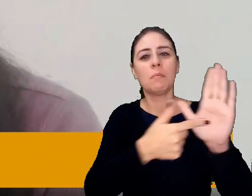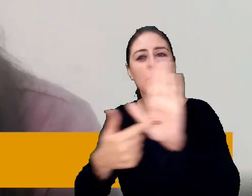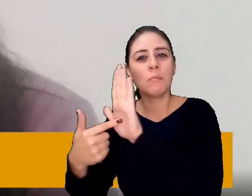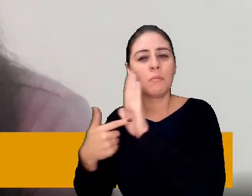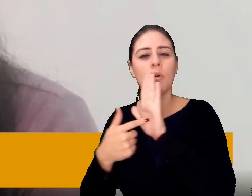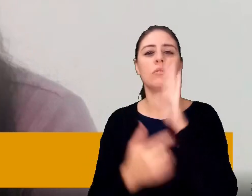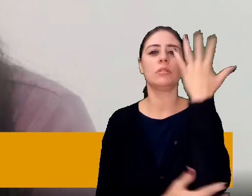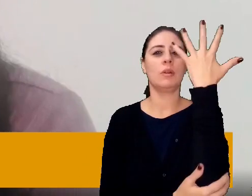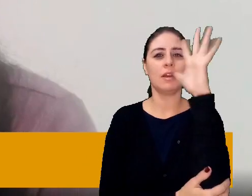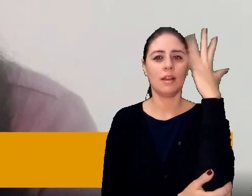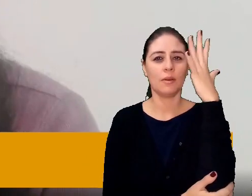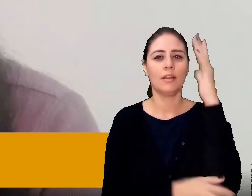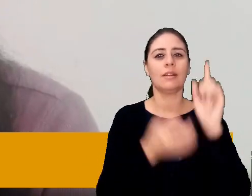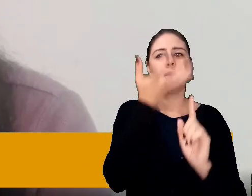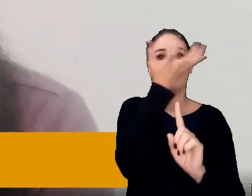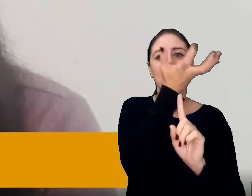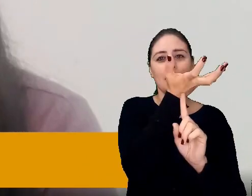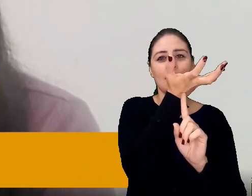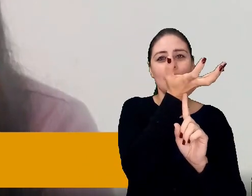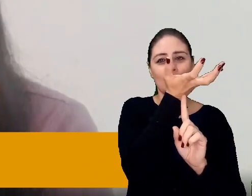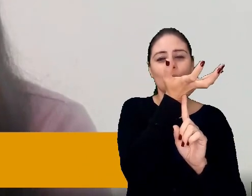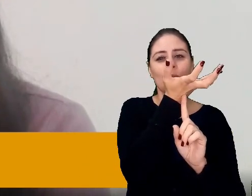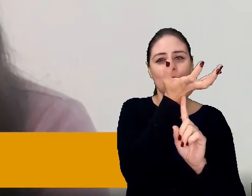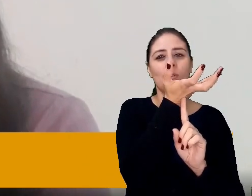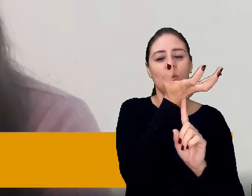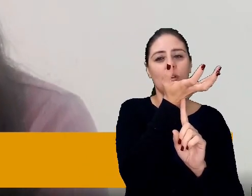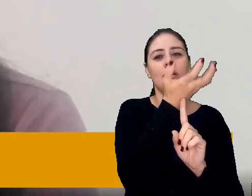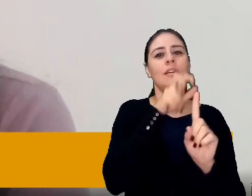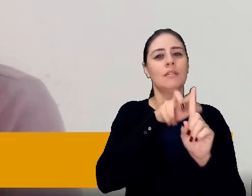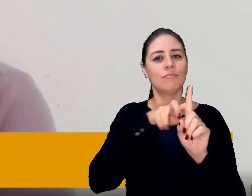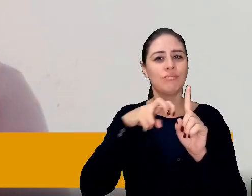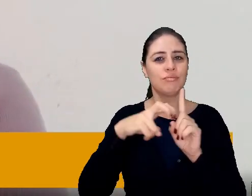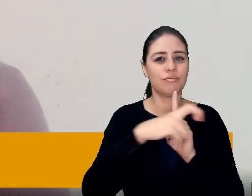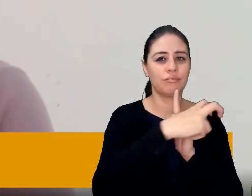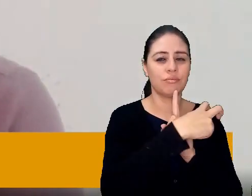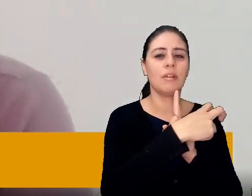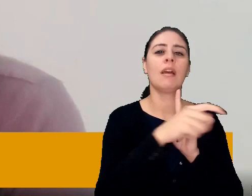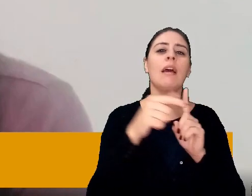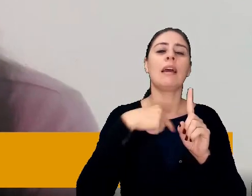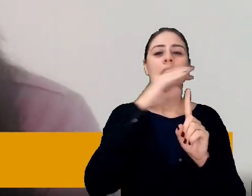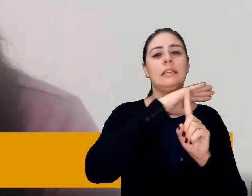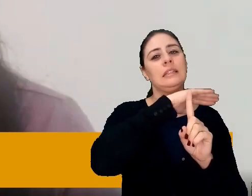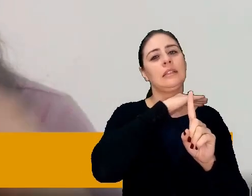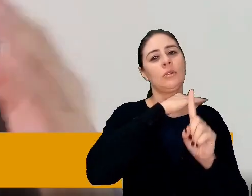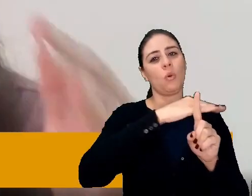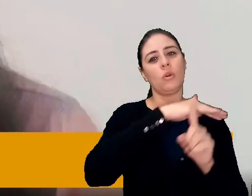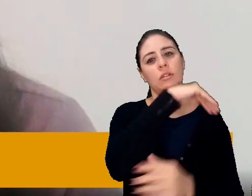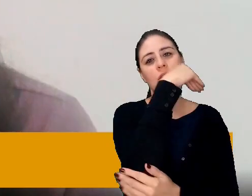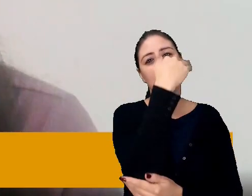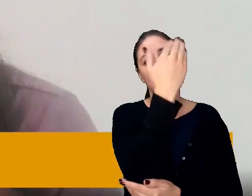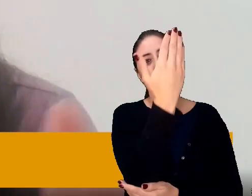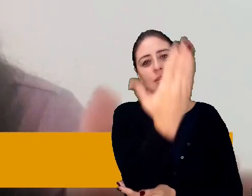volta daquela araucária, pedem para o espírito daquele pinheiro se retirar, para eles poderem derrubar aquele pinheiro, para fazerem